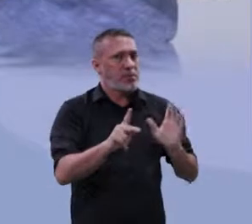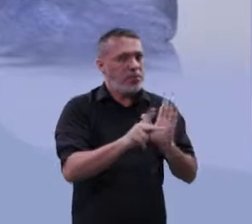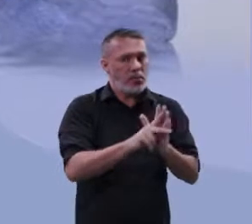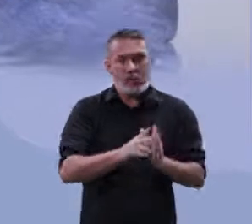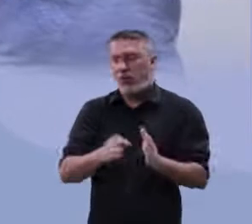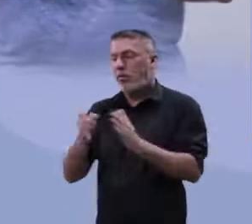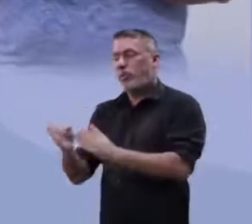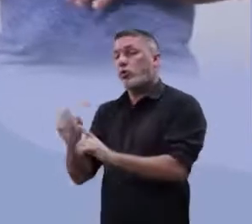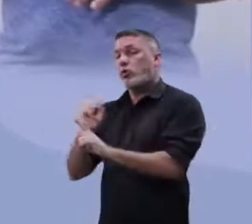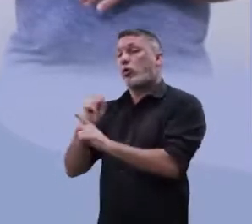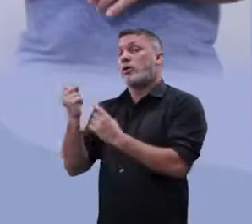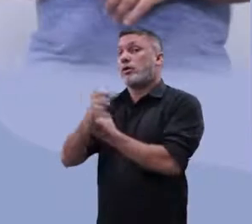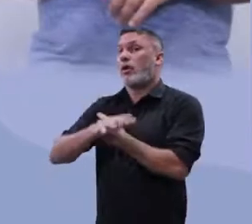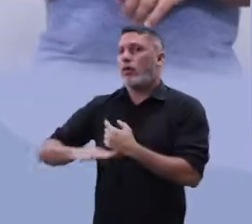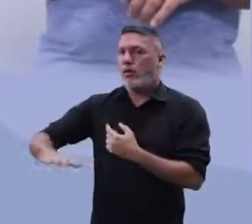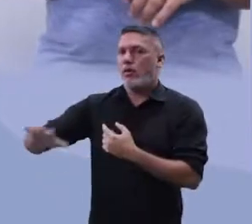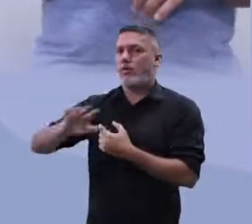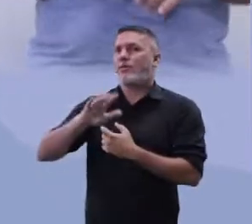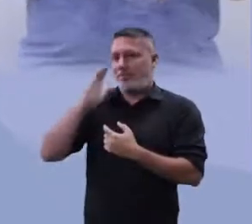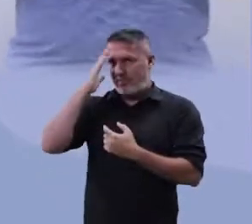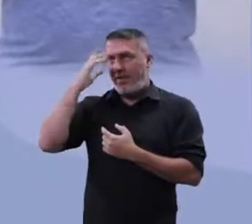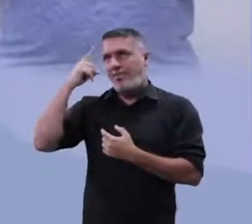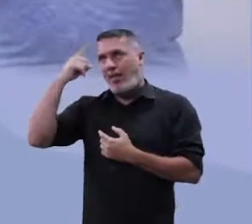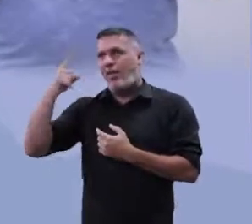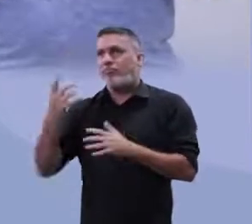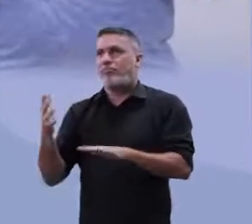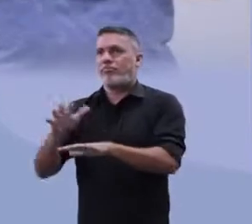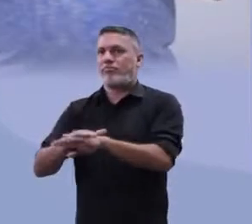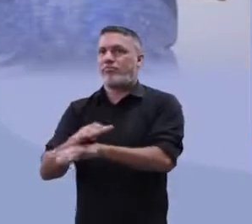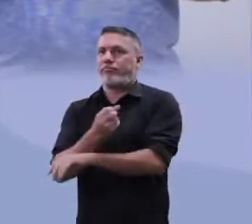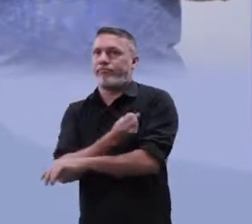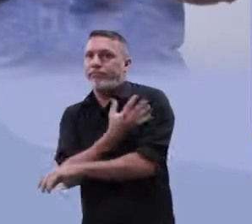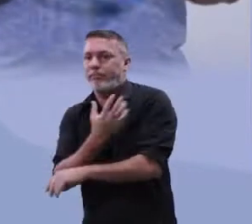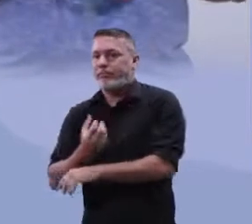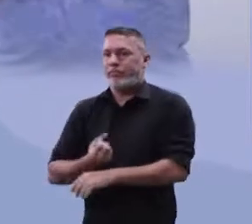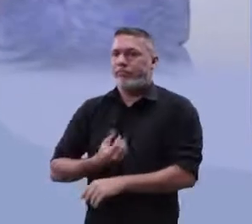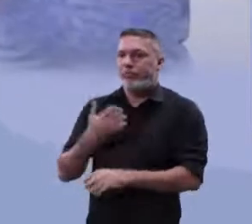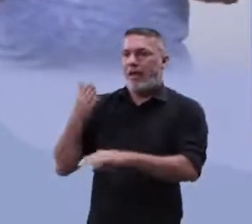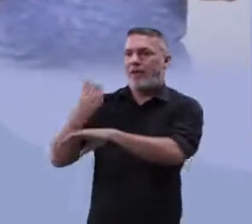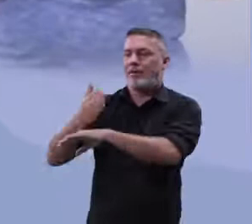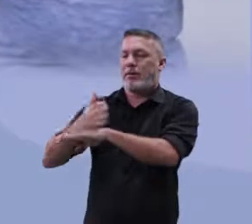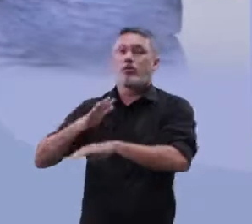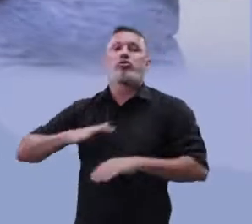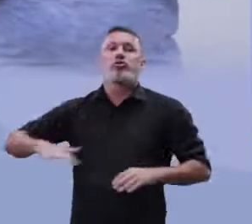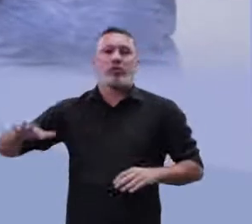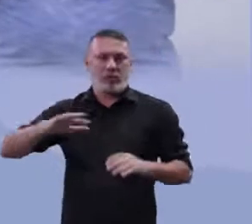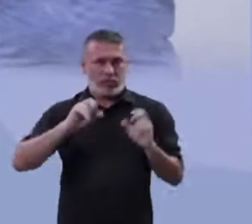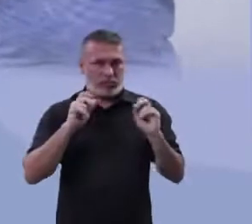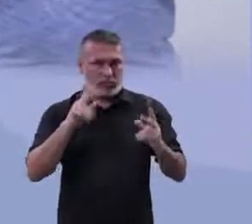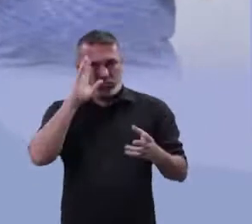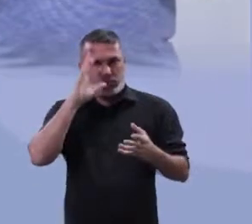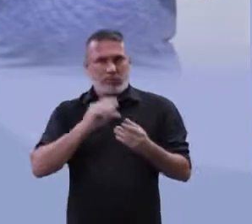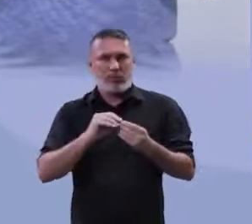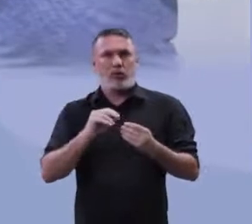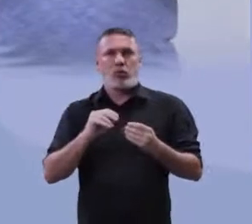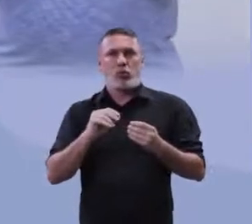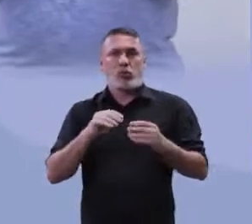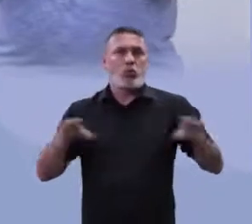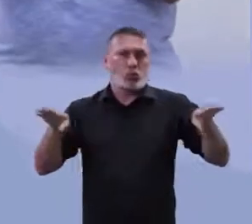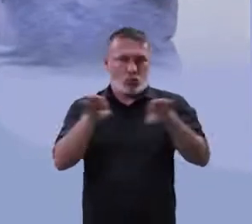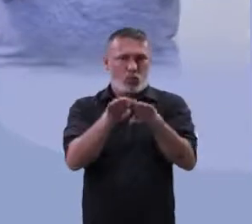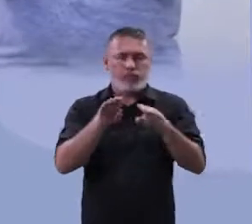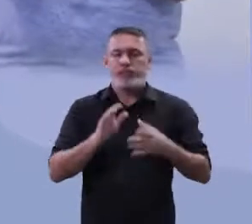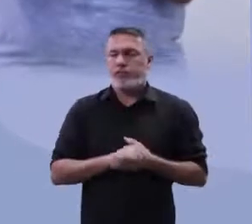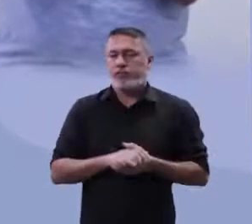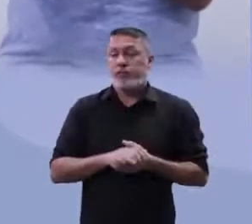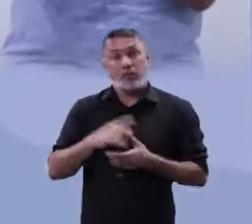possuem deficiência, a outra, né, vai trabalhar com a ideia da escolarização de todos, no geral. né, de modo